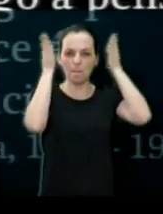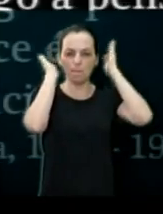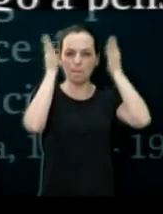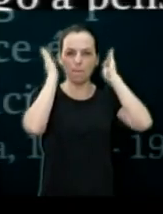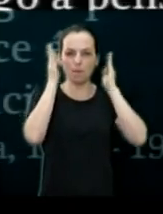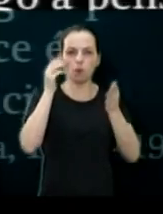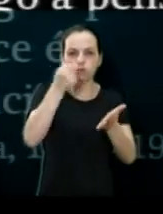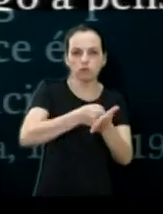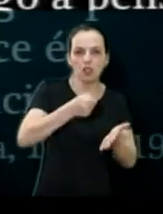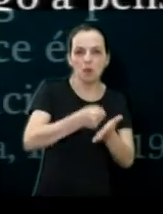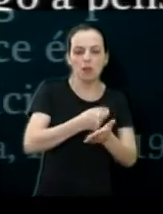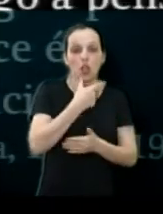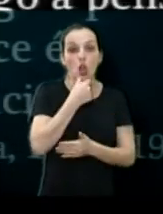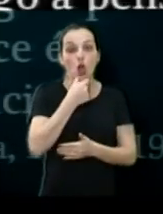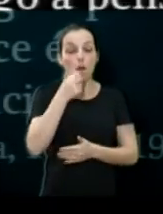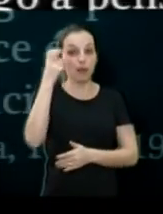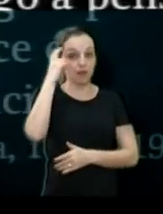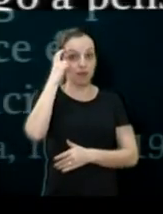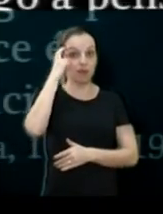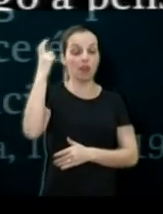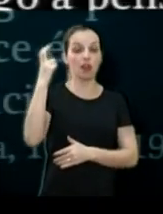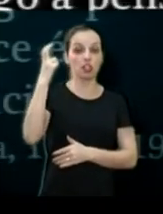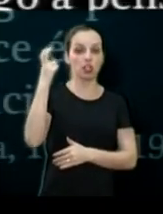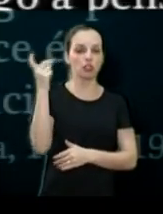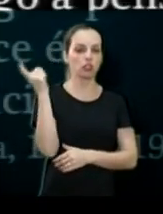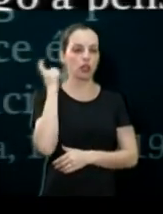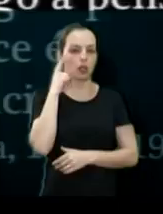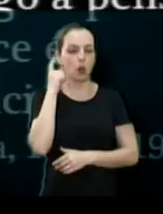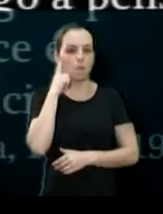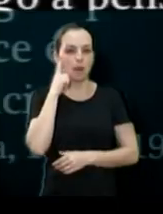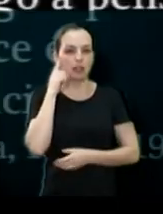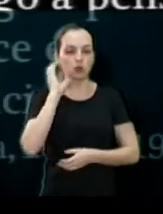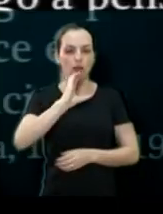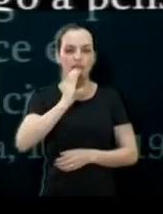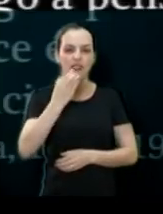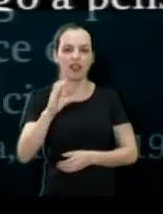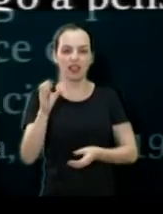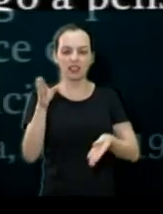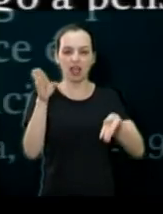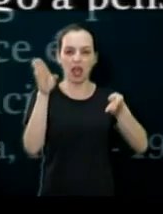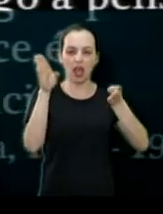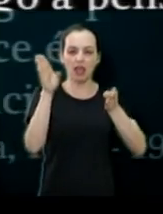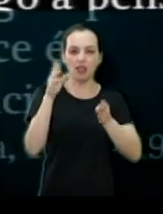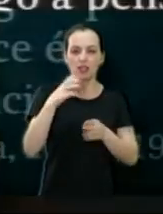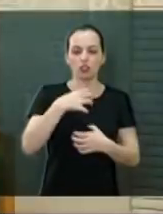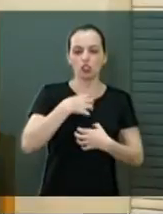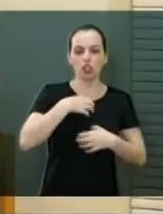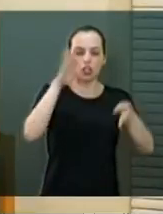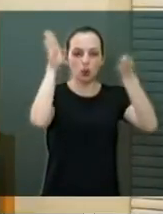com inteligência que às vezes chego a pensar que burrice é uma ciência. Como estamos hoje